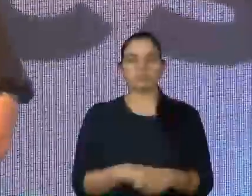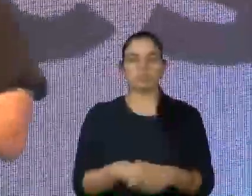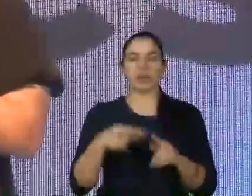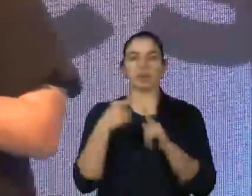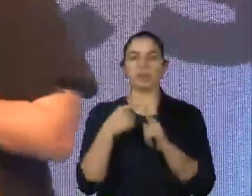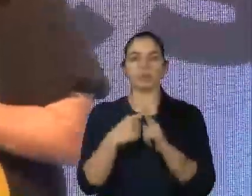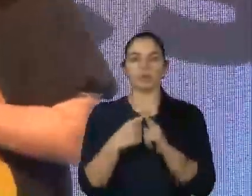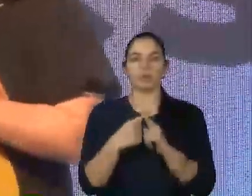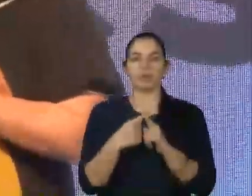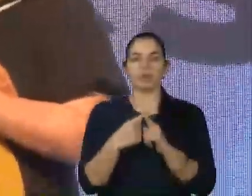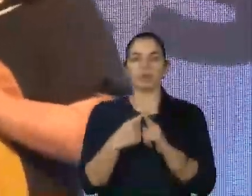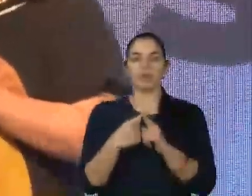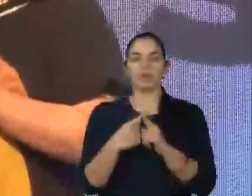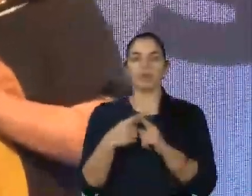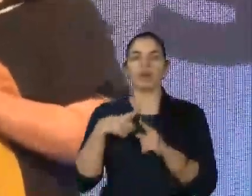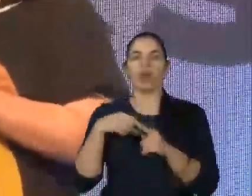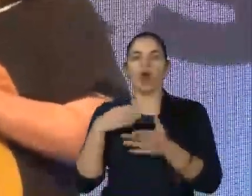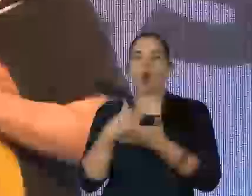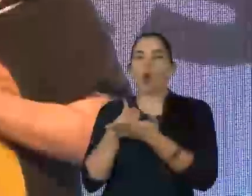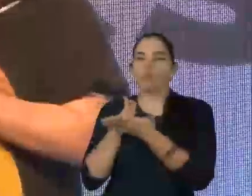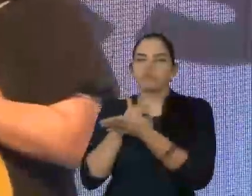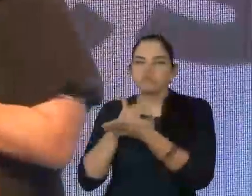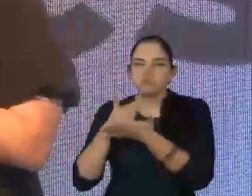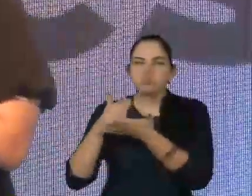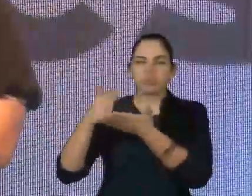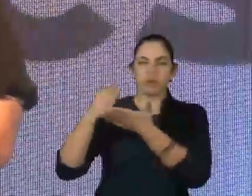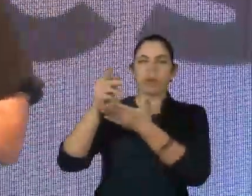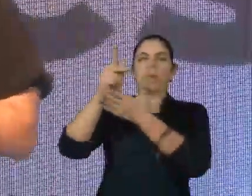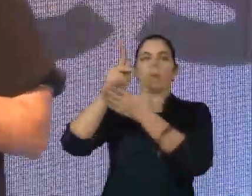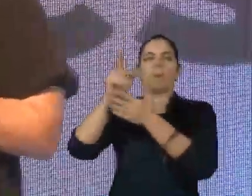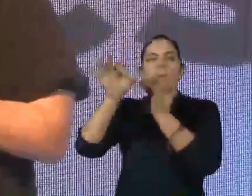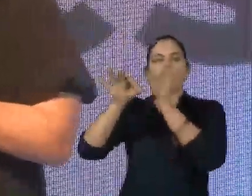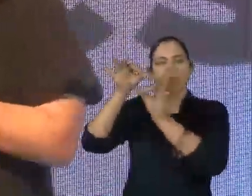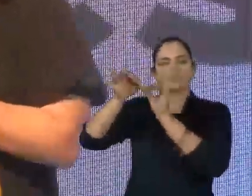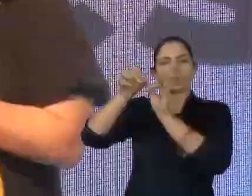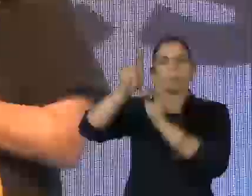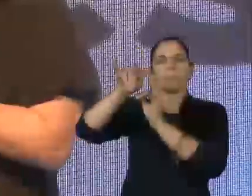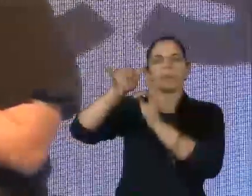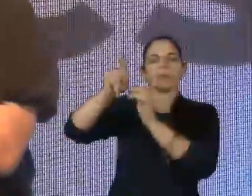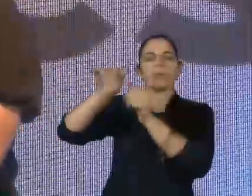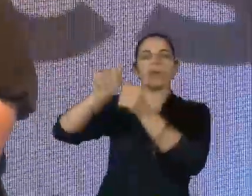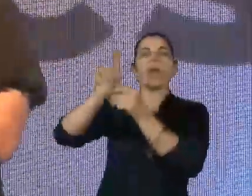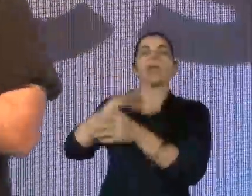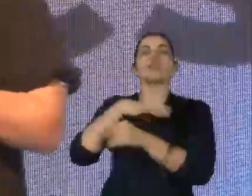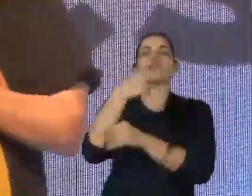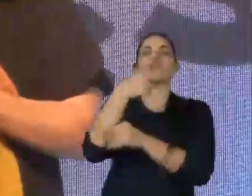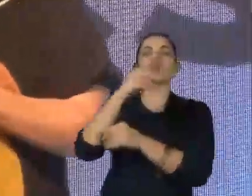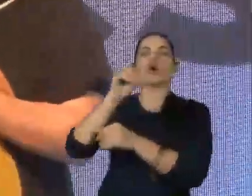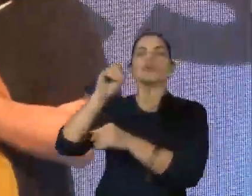eu conheci a Lili, né? Através do projeto PIPA, né? É, isso foi do 2005,